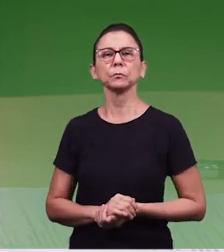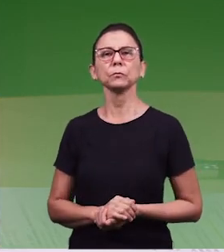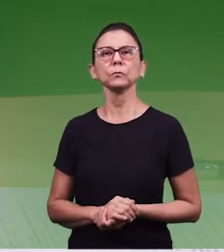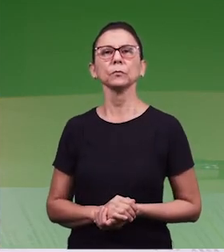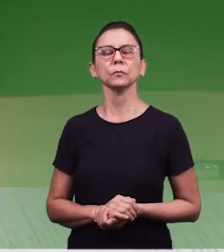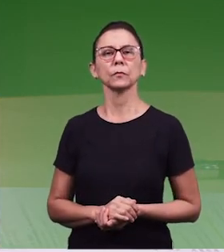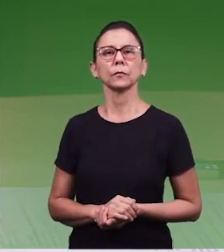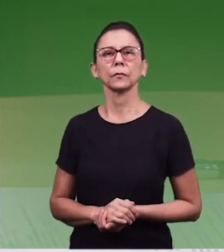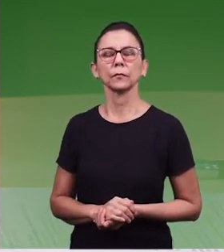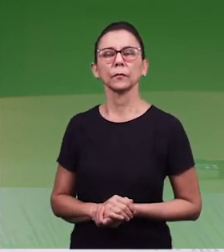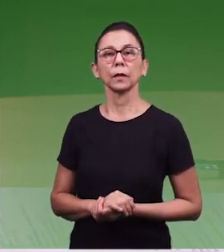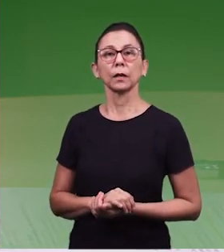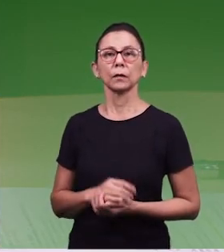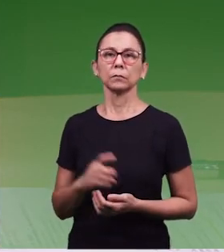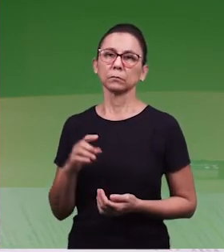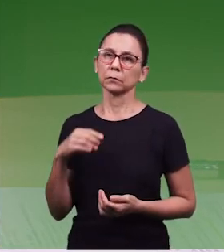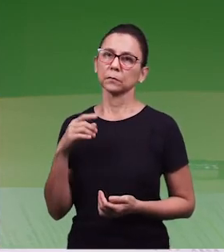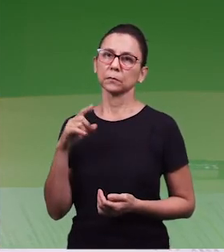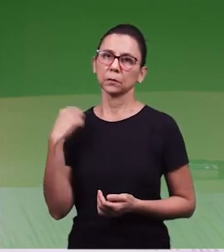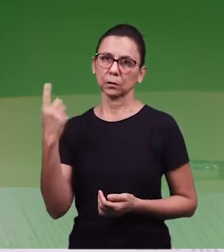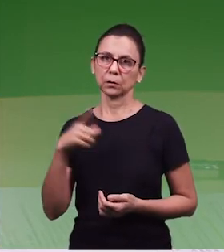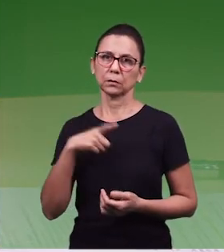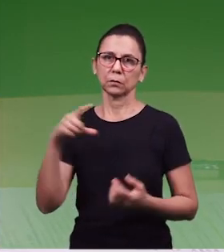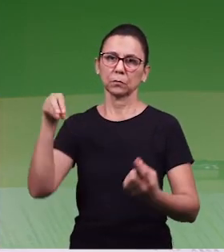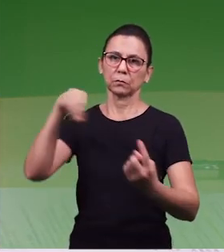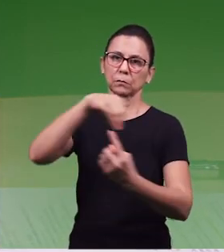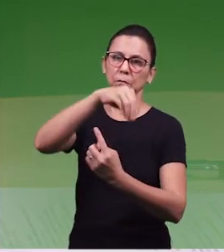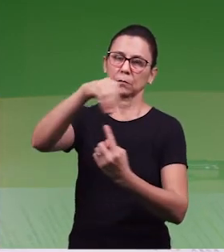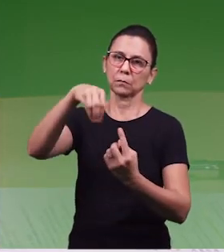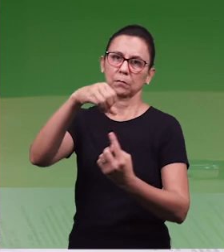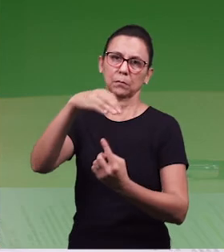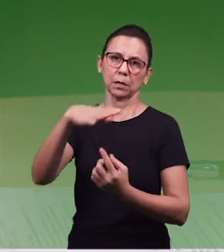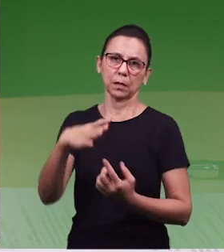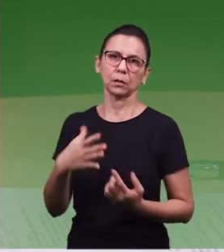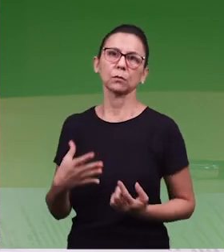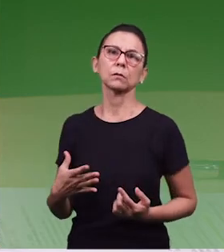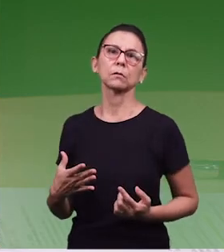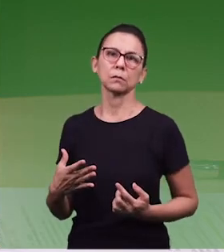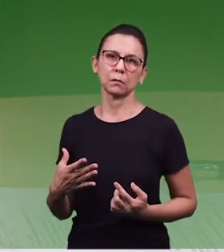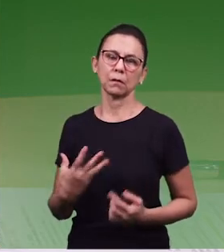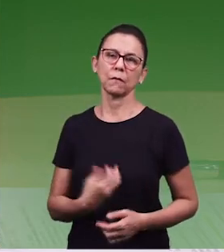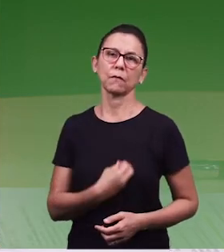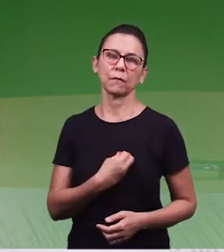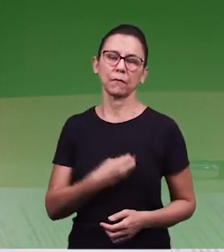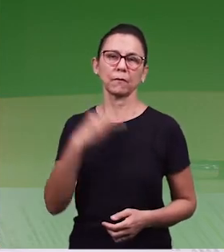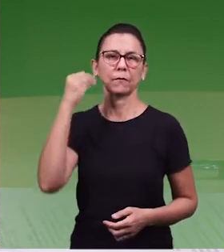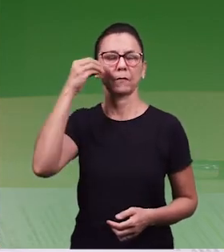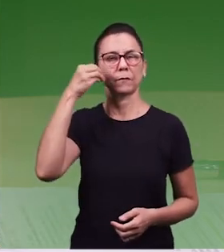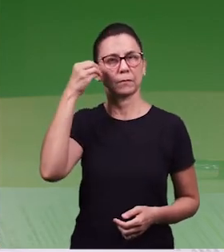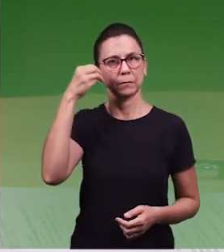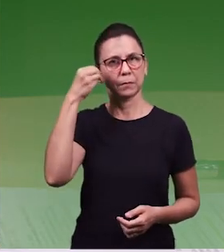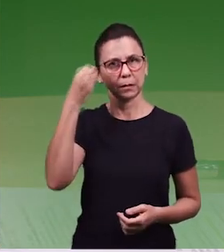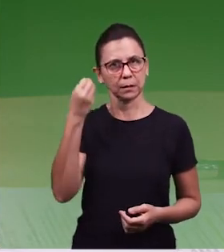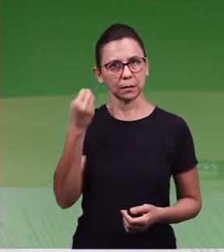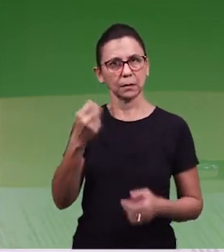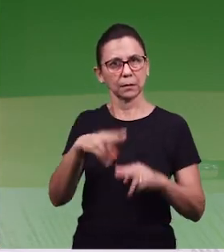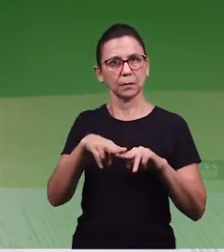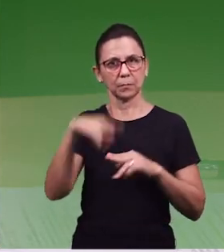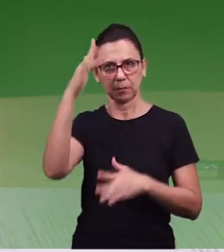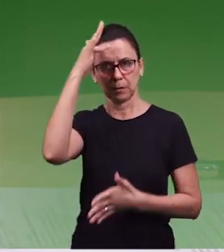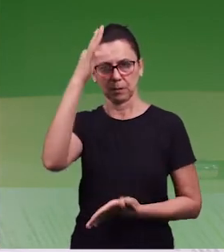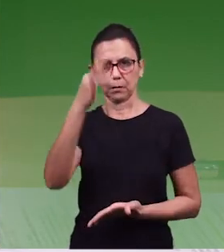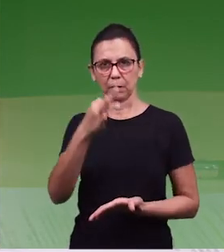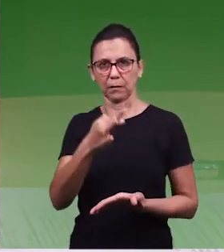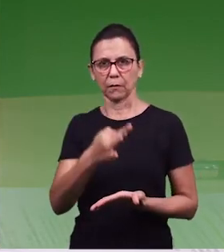nossa disposição e viver esta experiência pela fé e de continuar lançando mão